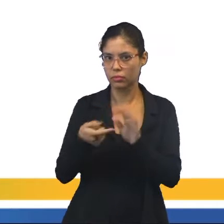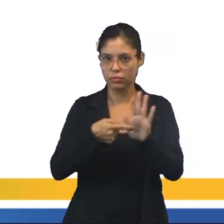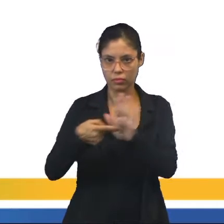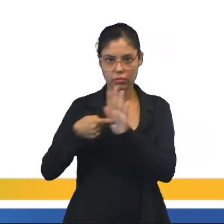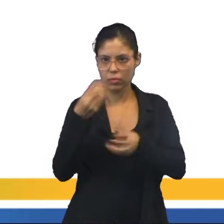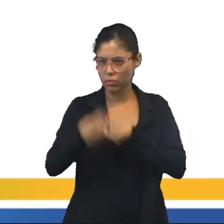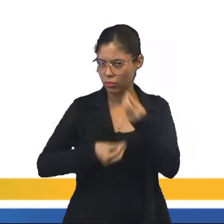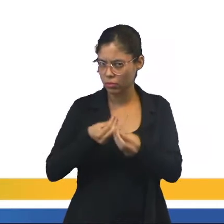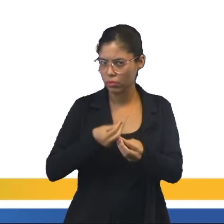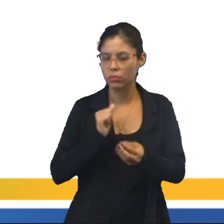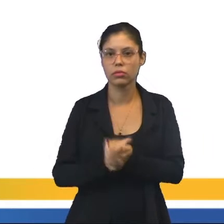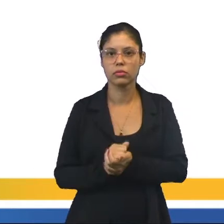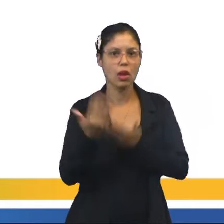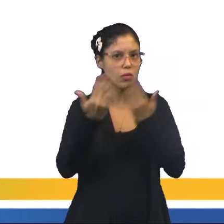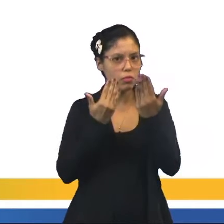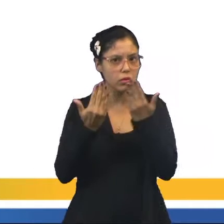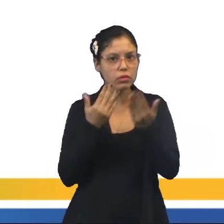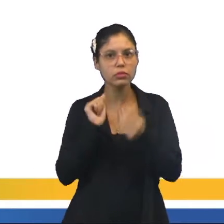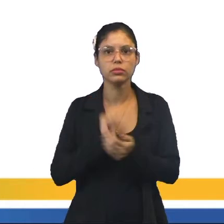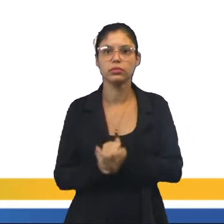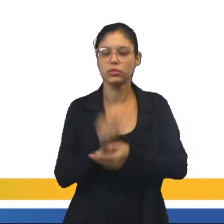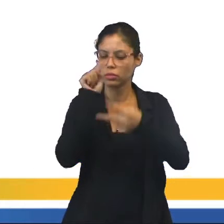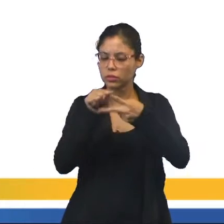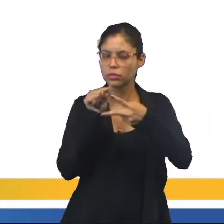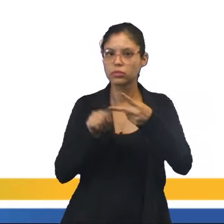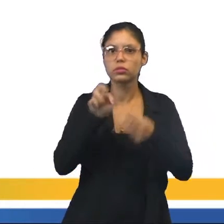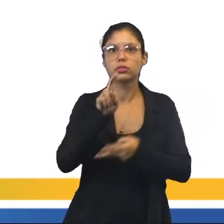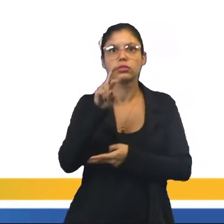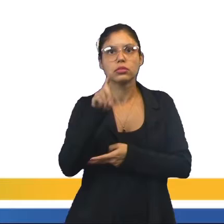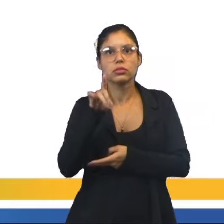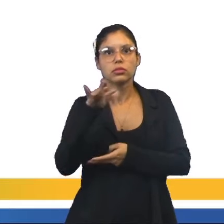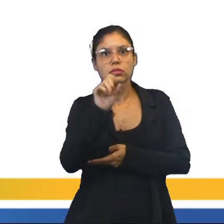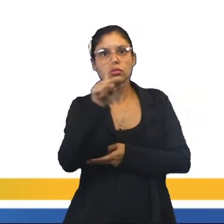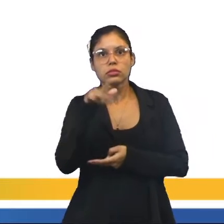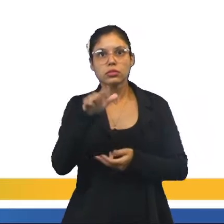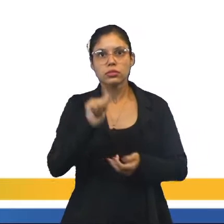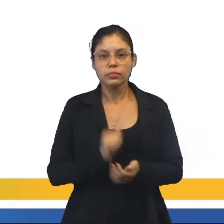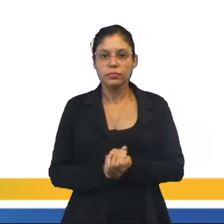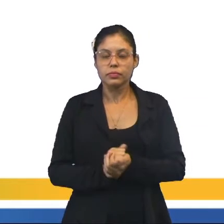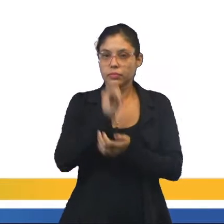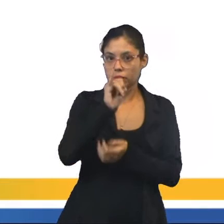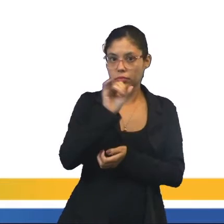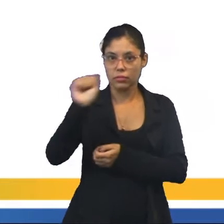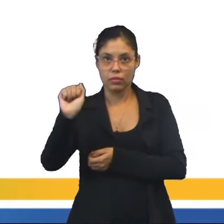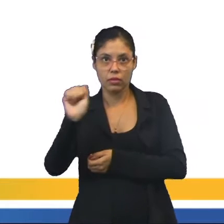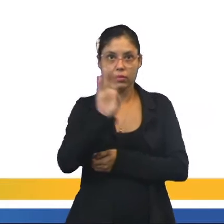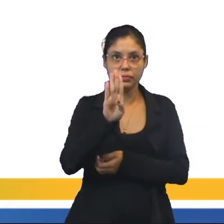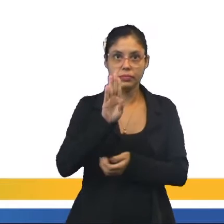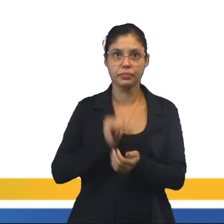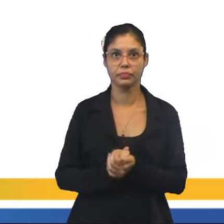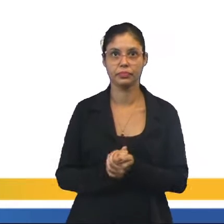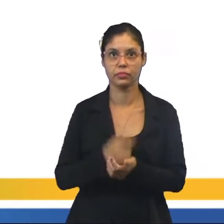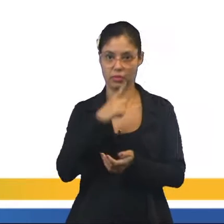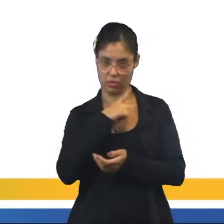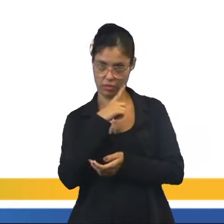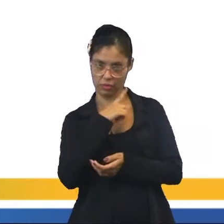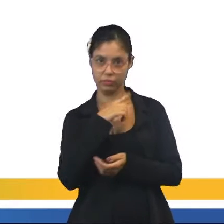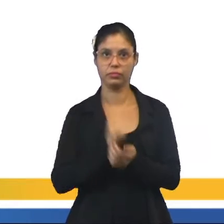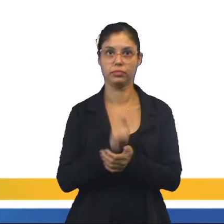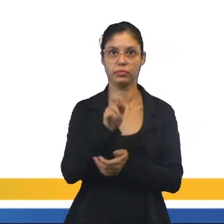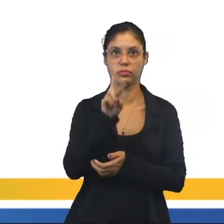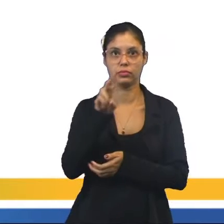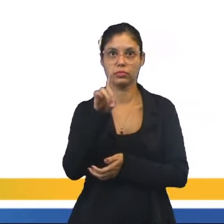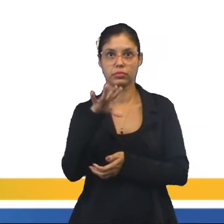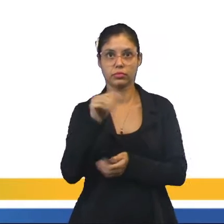definida como a comparação entre duas grandezas. Se A e B são grandezas,